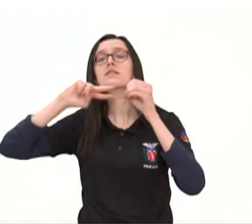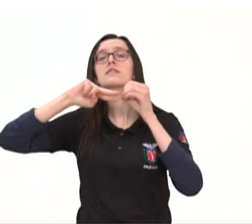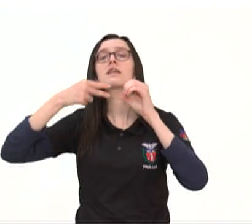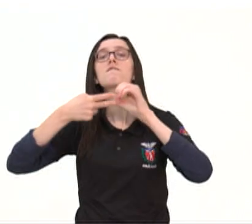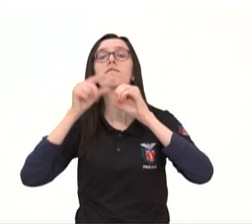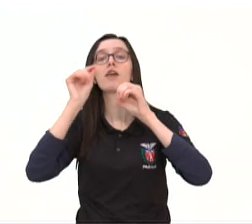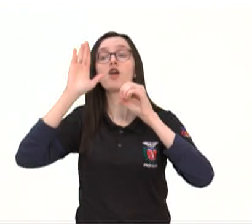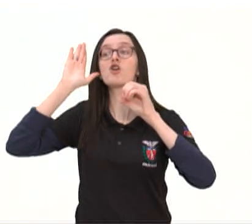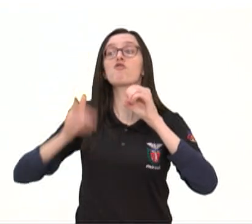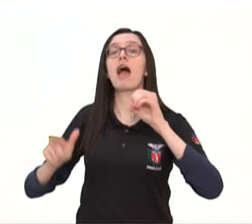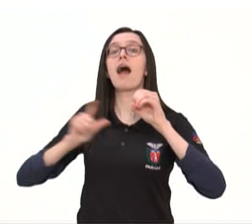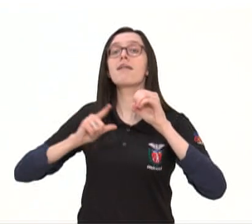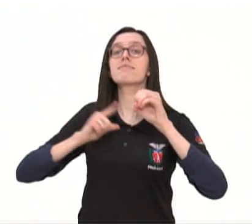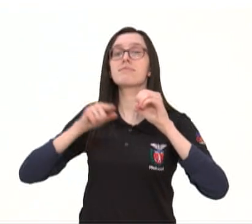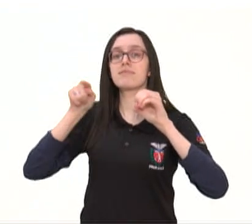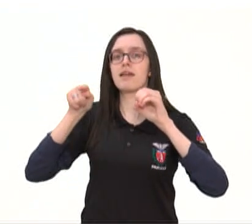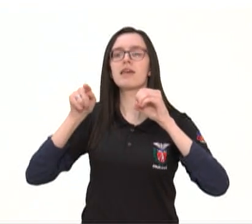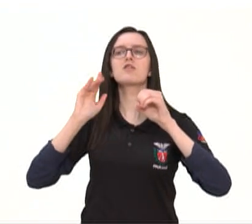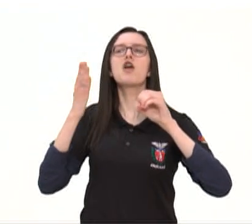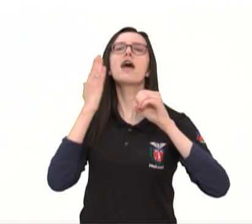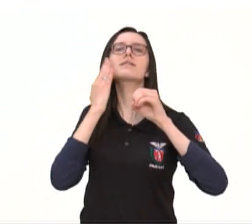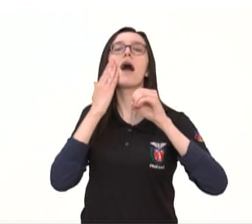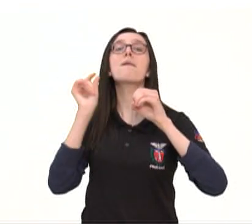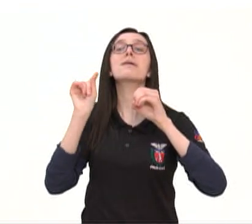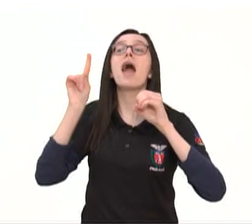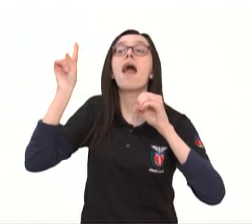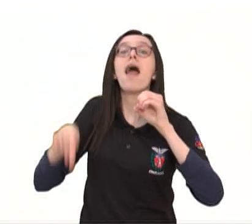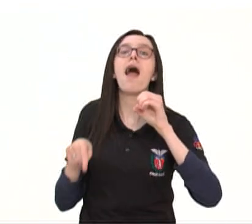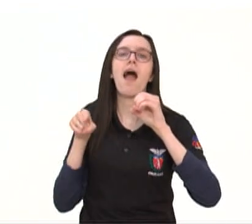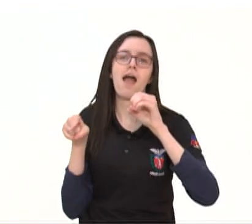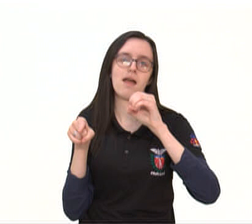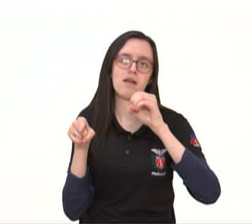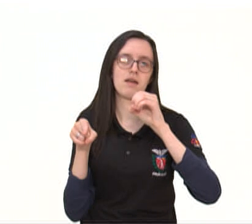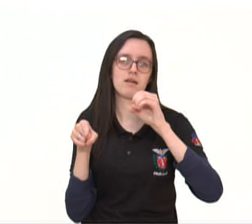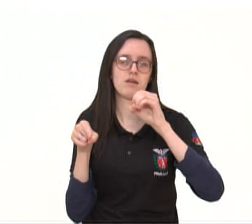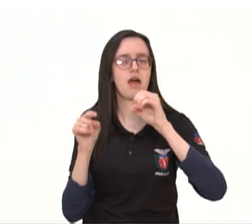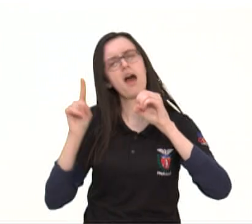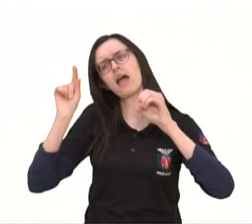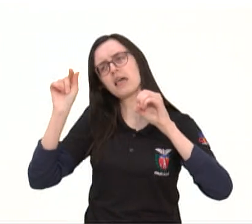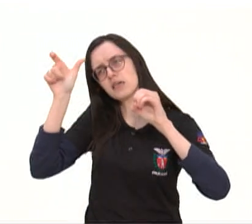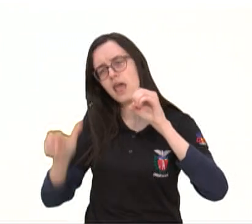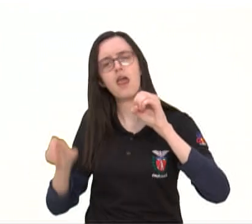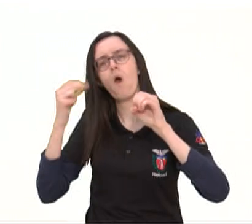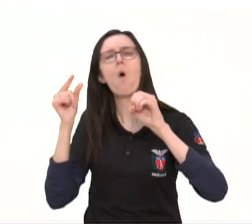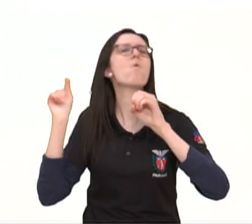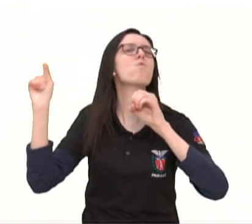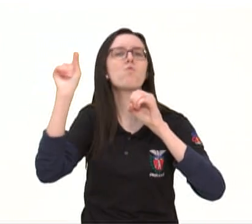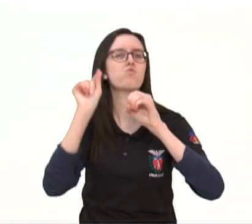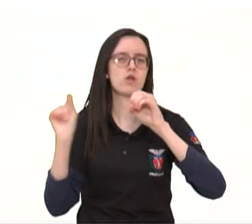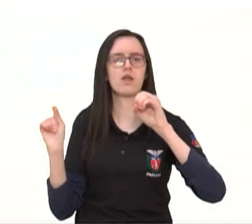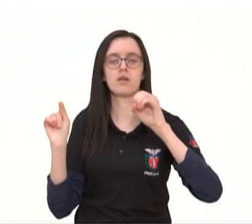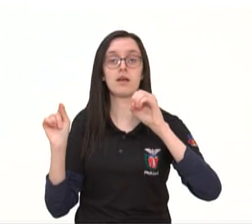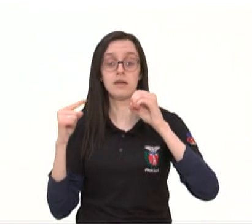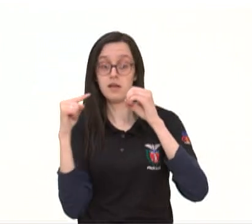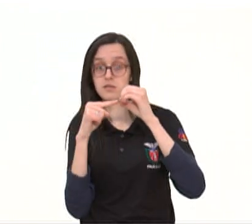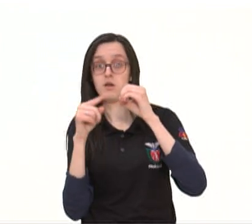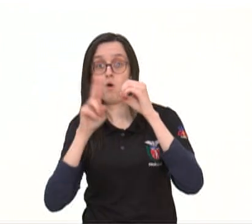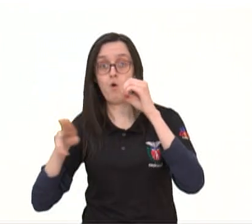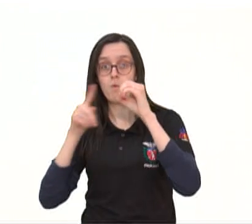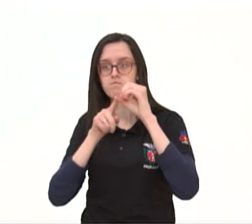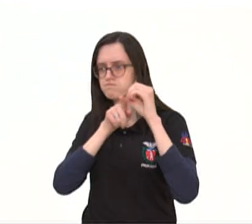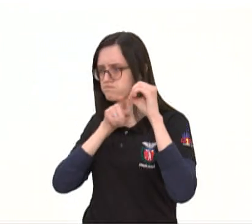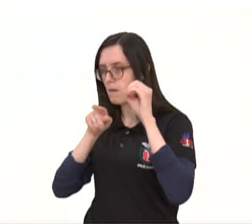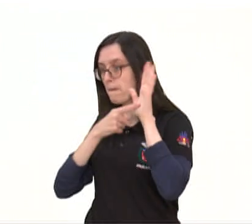quando já temos ciência de quem ou do que se trata. Eu vou